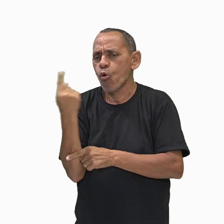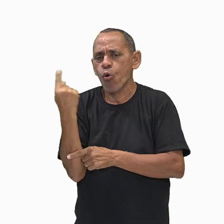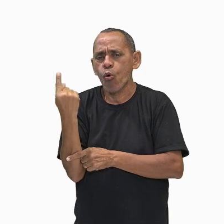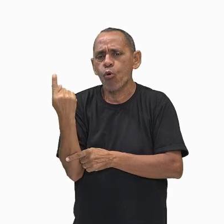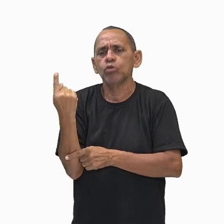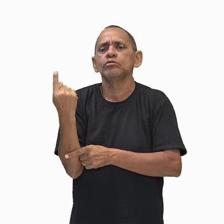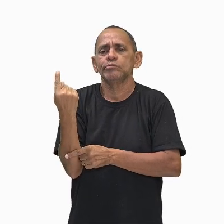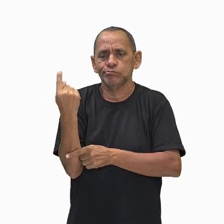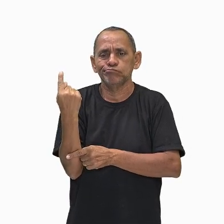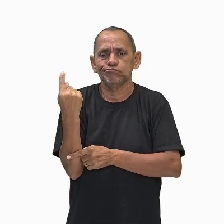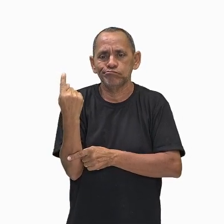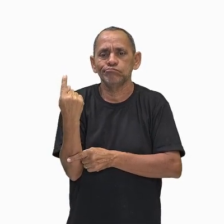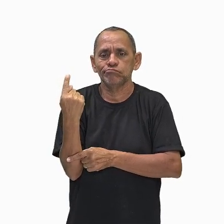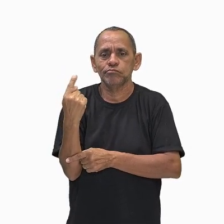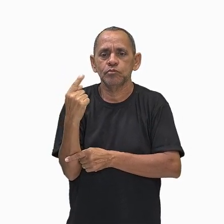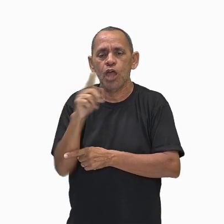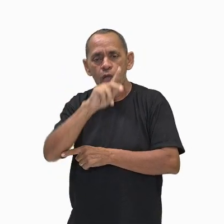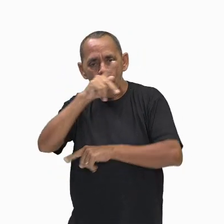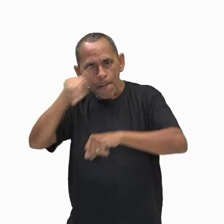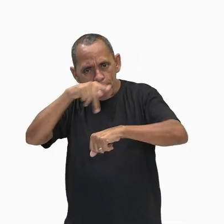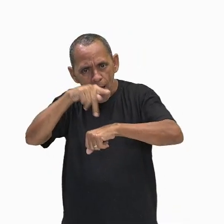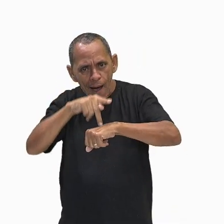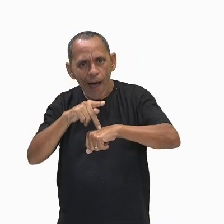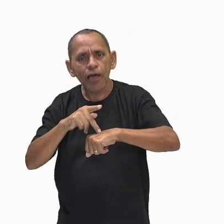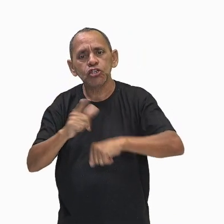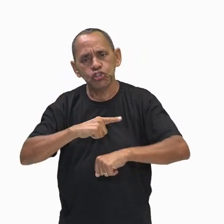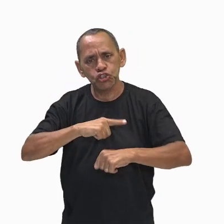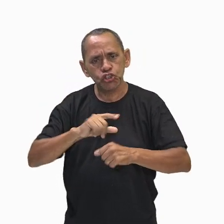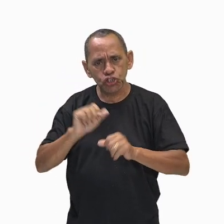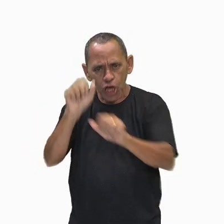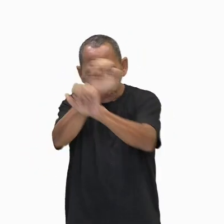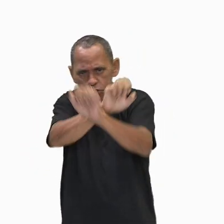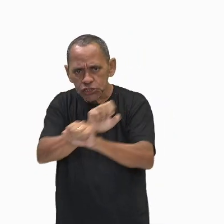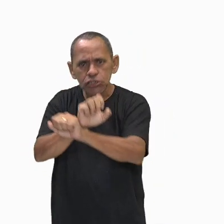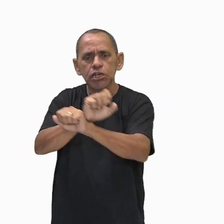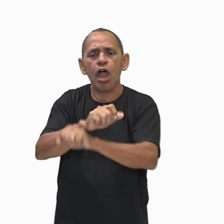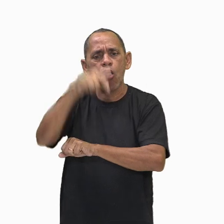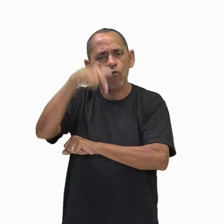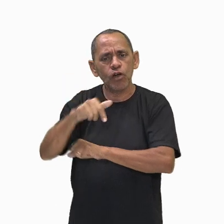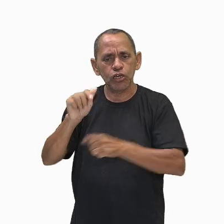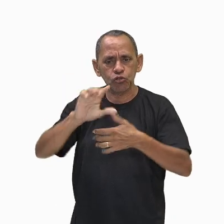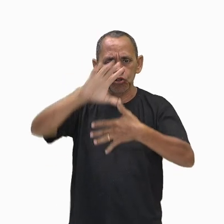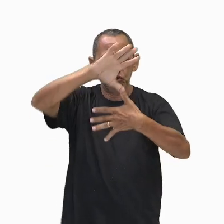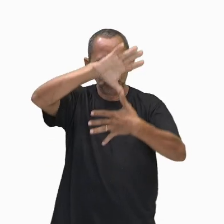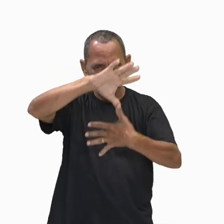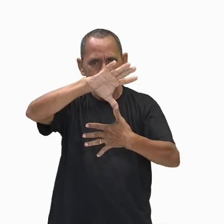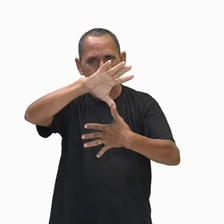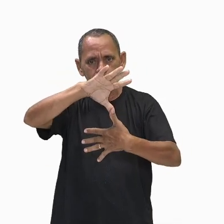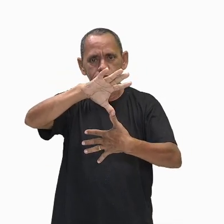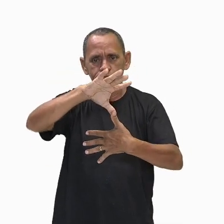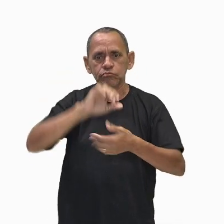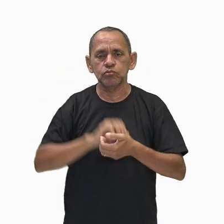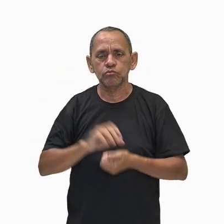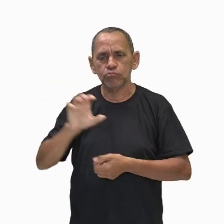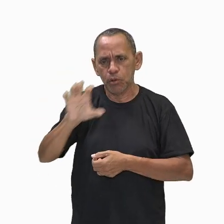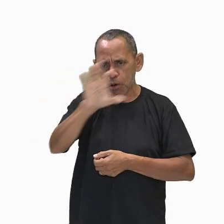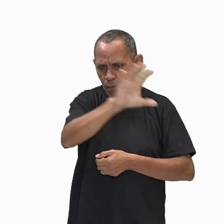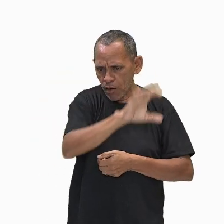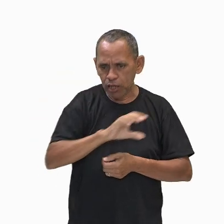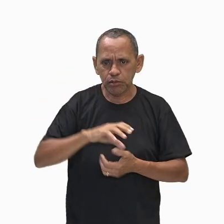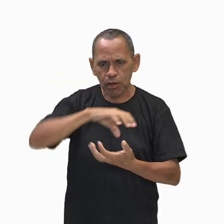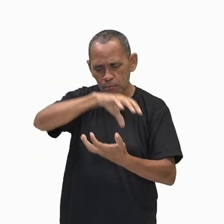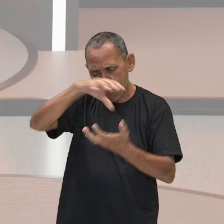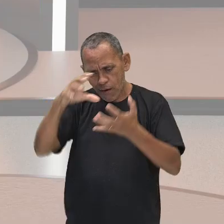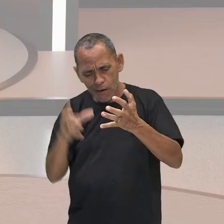continente americano, tá? Então, enquanto os outros países aqui da América, eles se tornaram república, o Brasil,